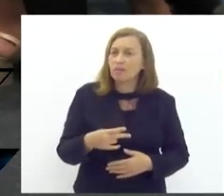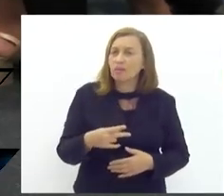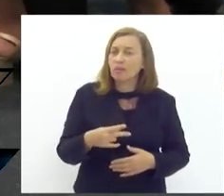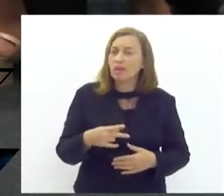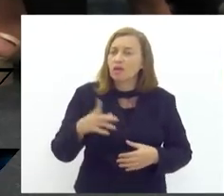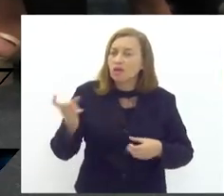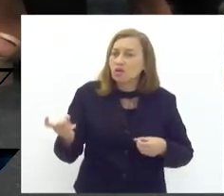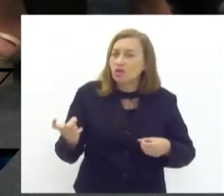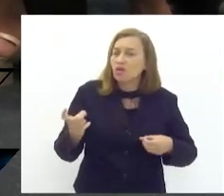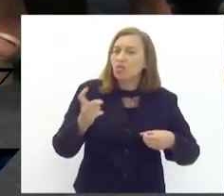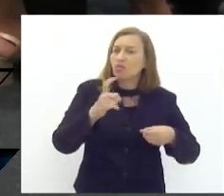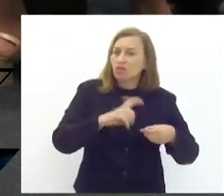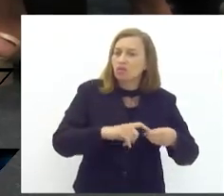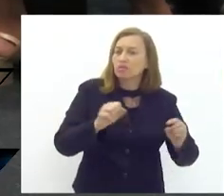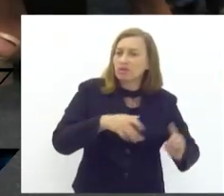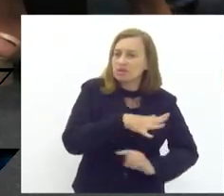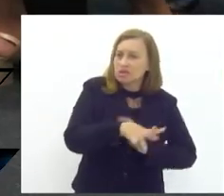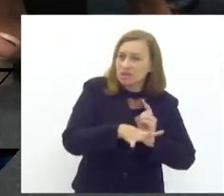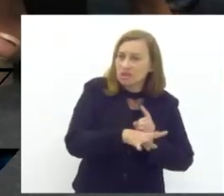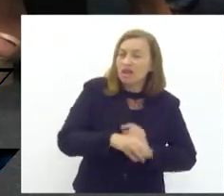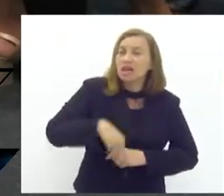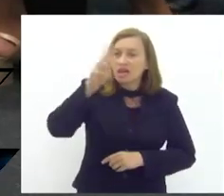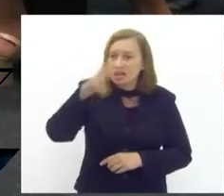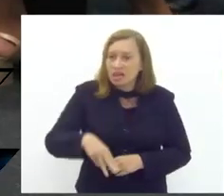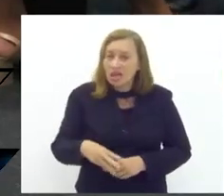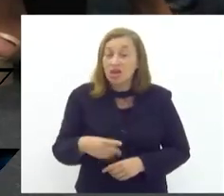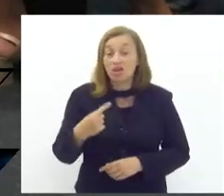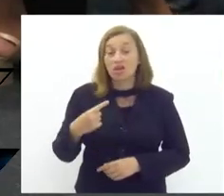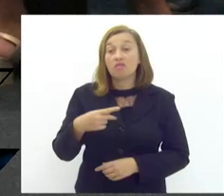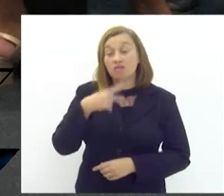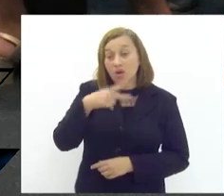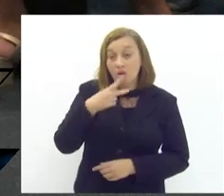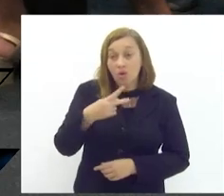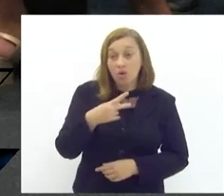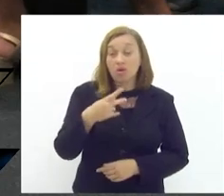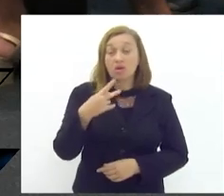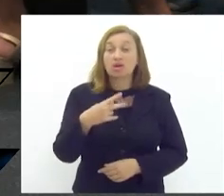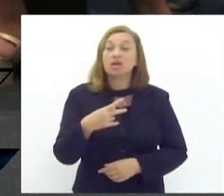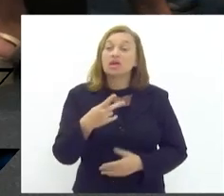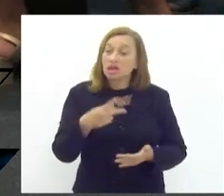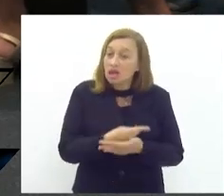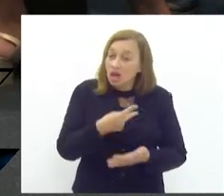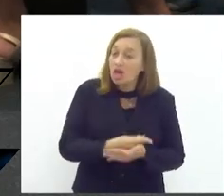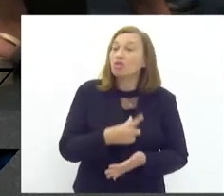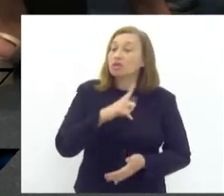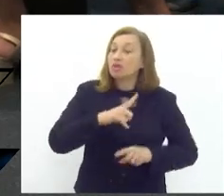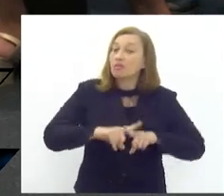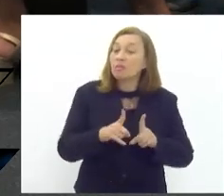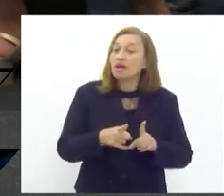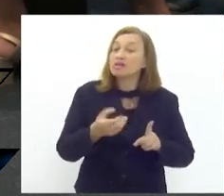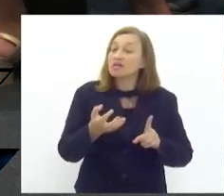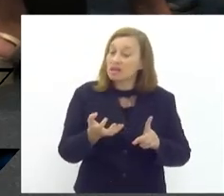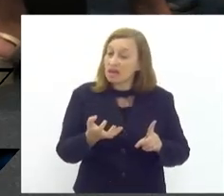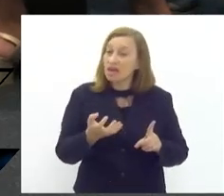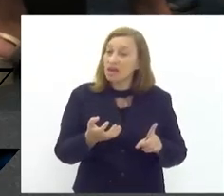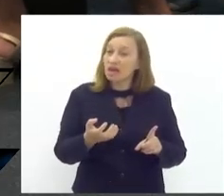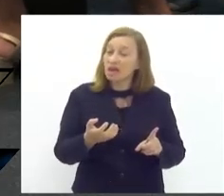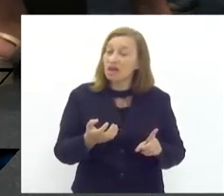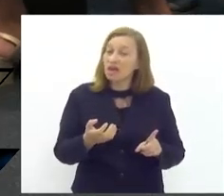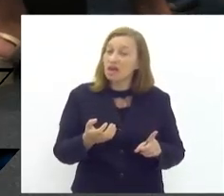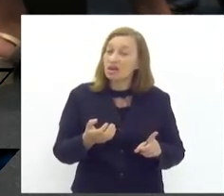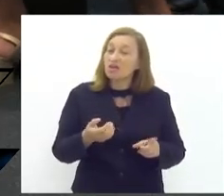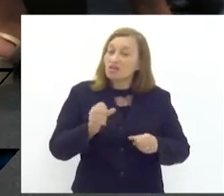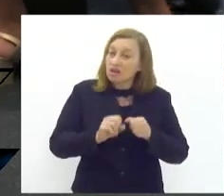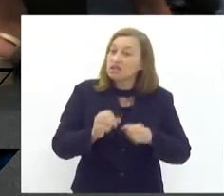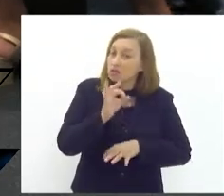ressocialização reivindicação de quem assumiu que cometeu erros com a sociedade mas que está disposto a pagar e fazer da